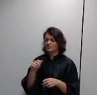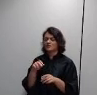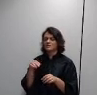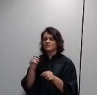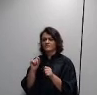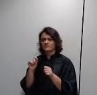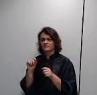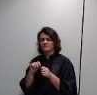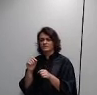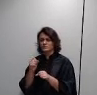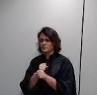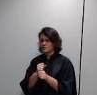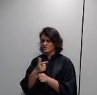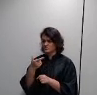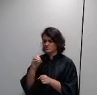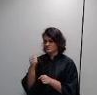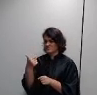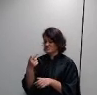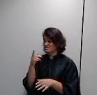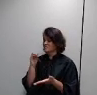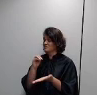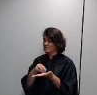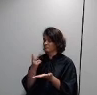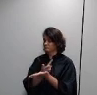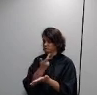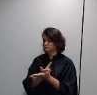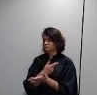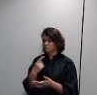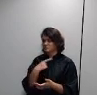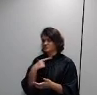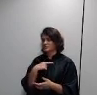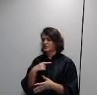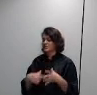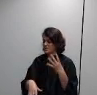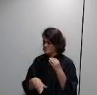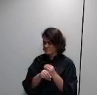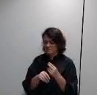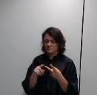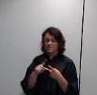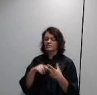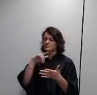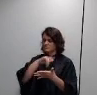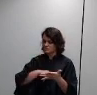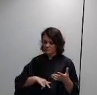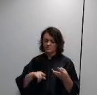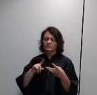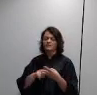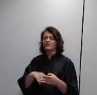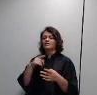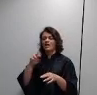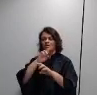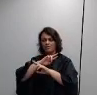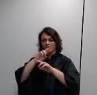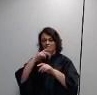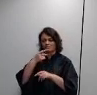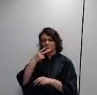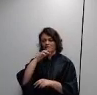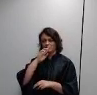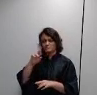ficou errado tanto na ementa quanto na certidão quanto na proclamação do resultado ficou tudo errado